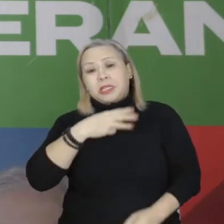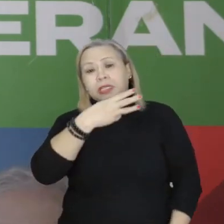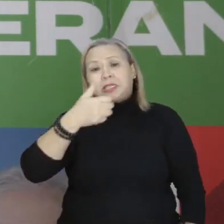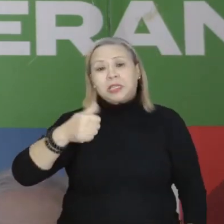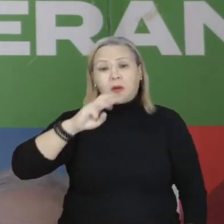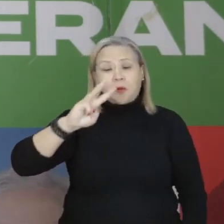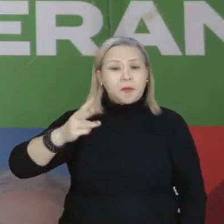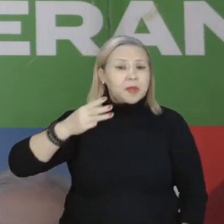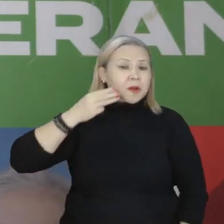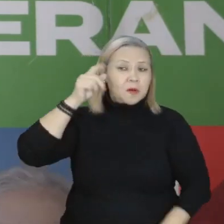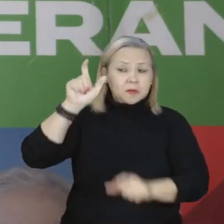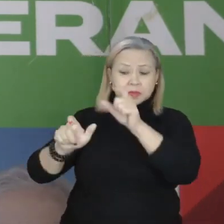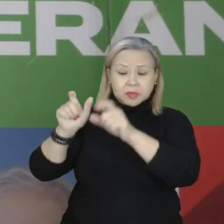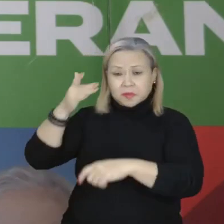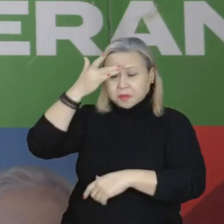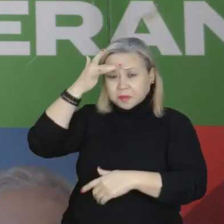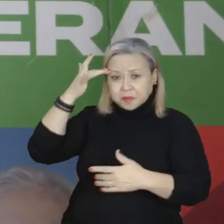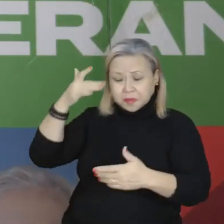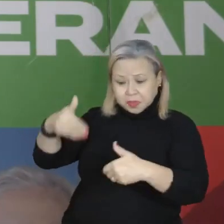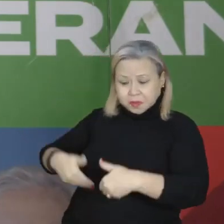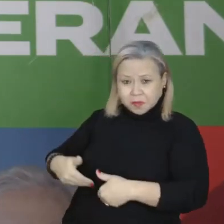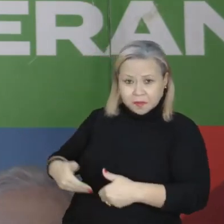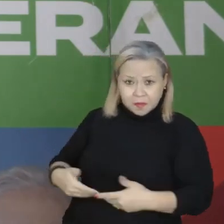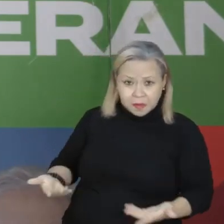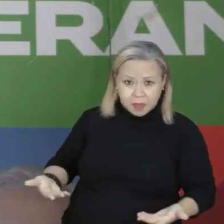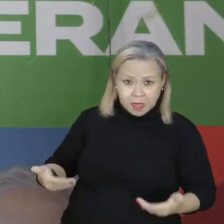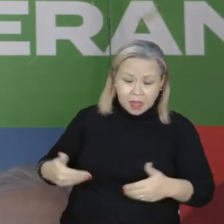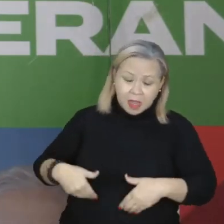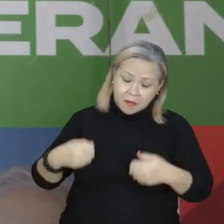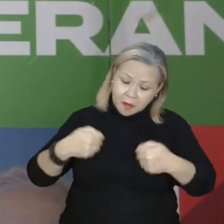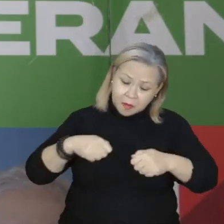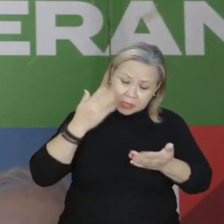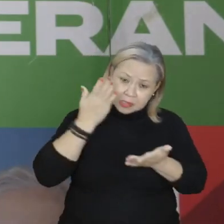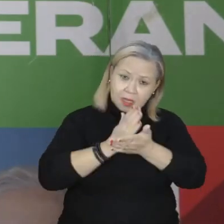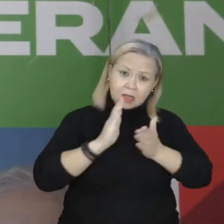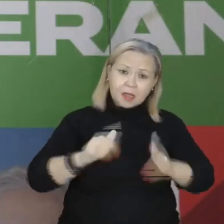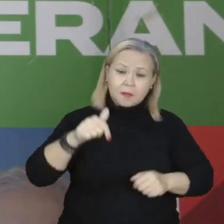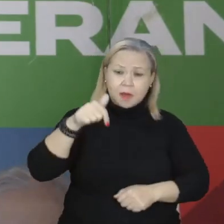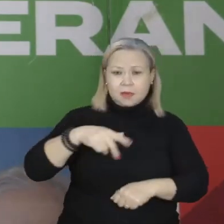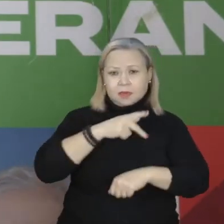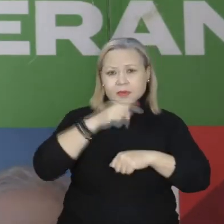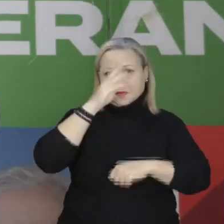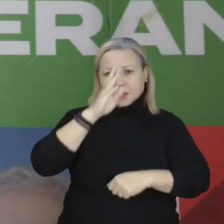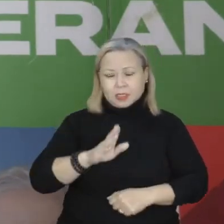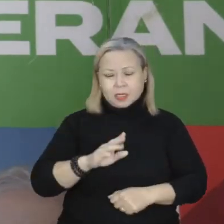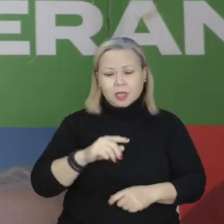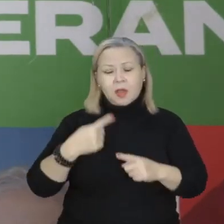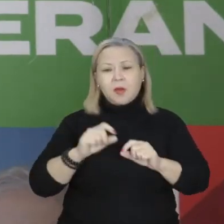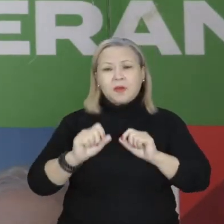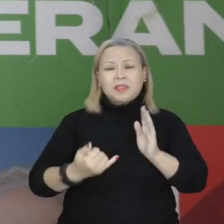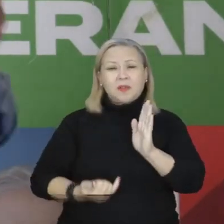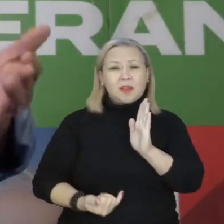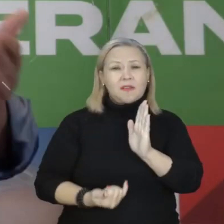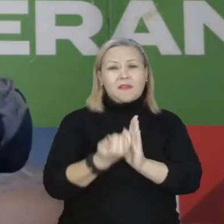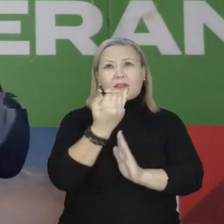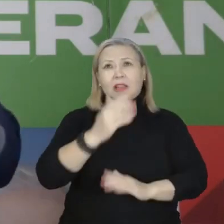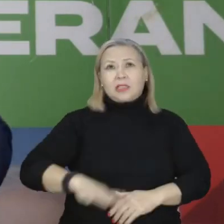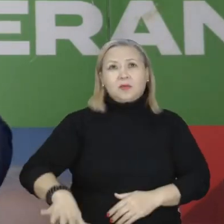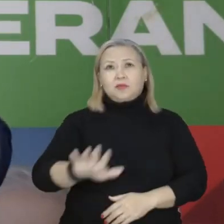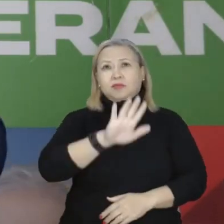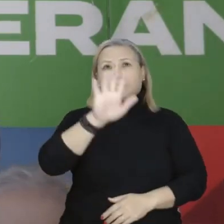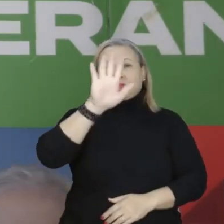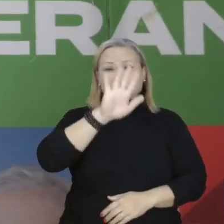de pessoas passando fome, a fome tinha sido extirpada desse país, porque você tem uma inflação de alimento muito